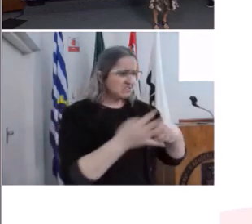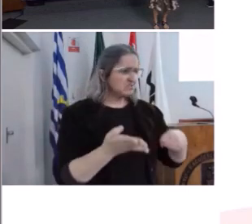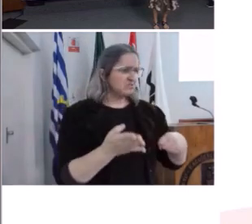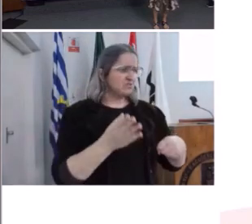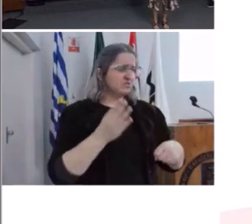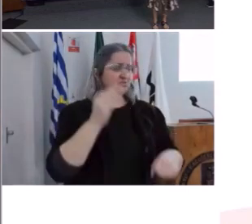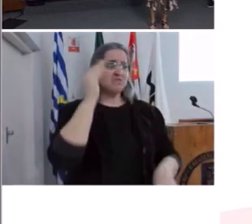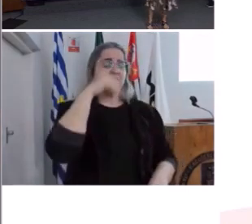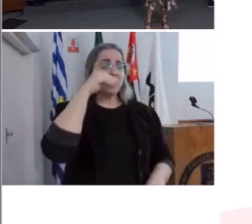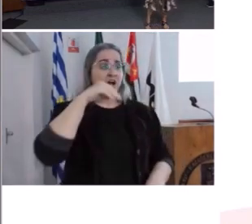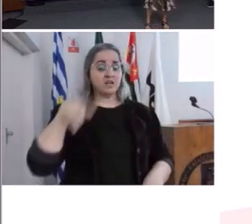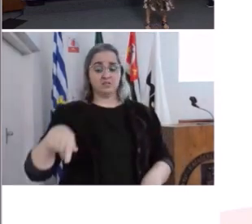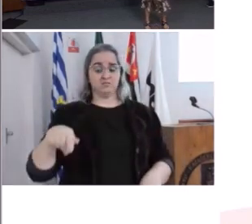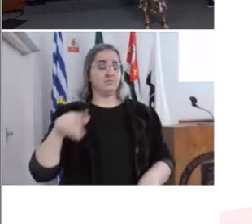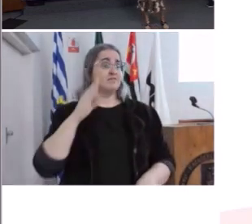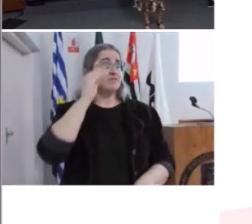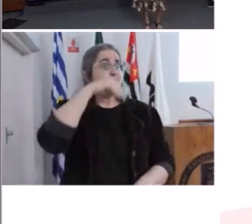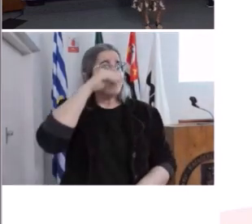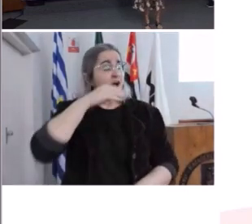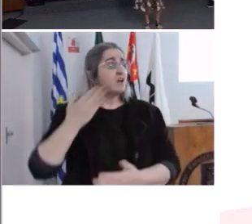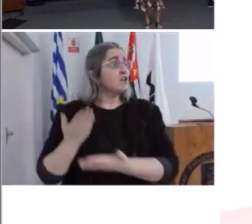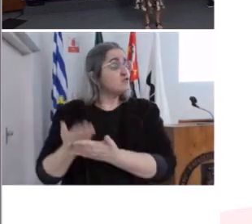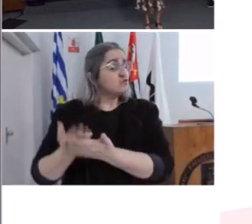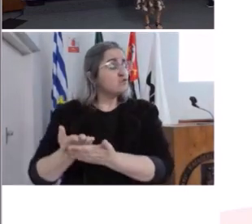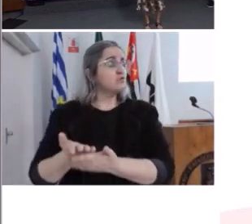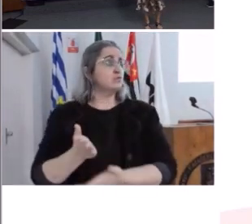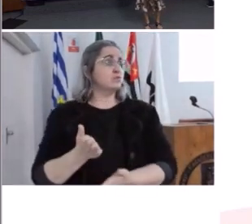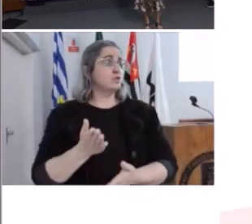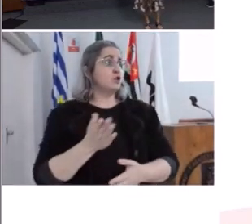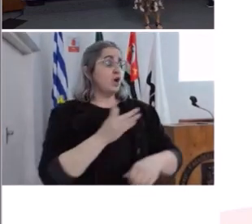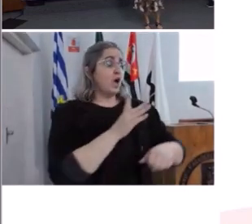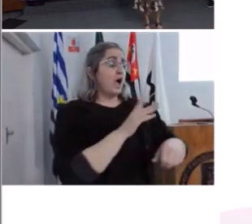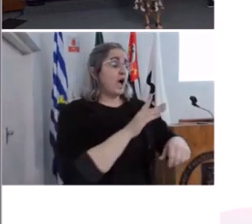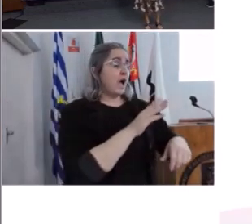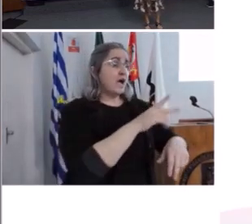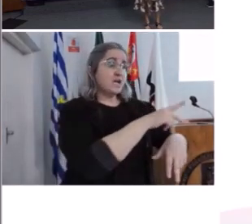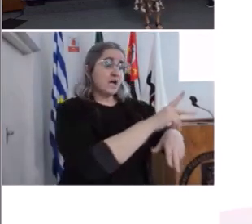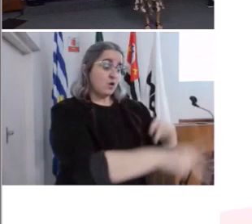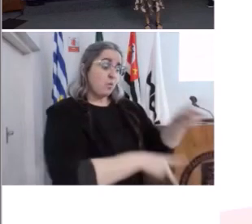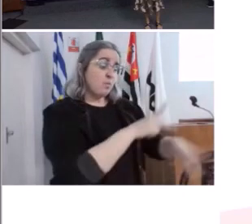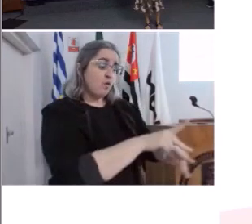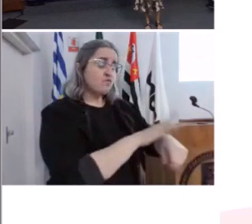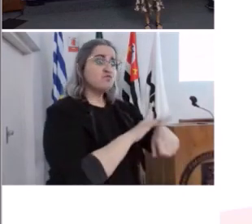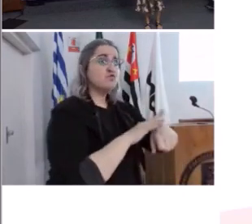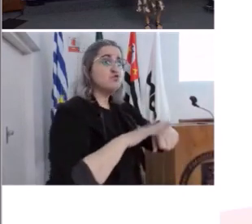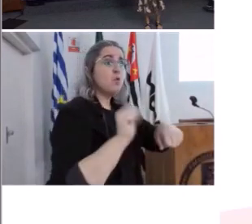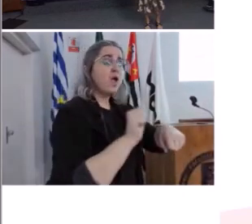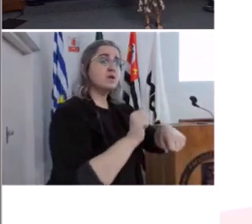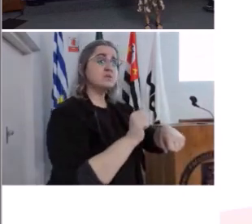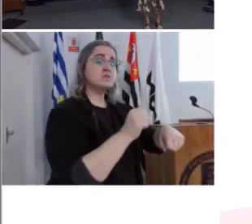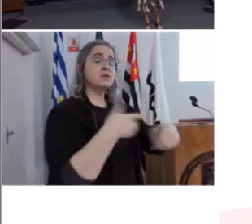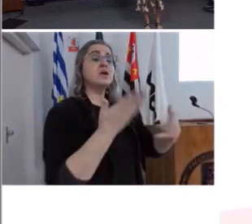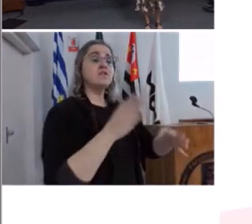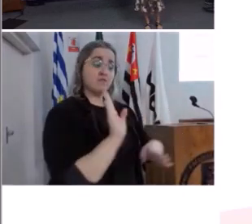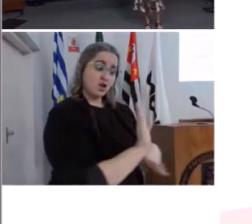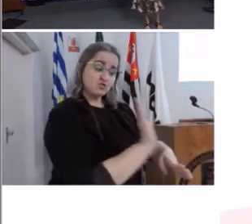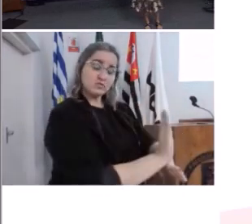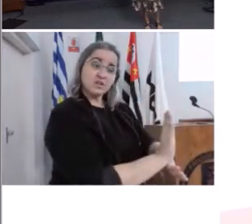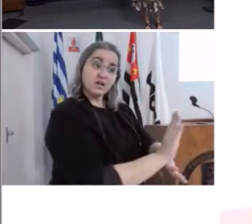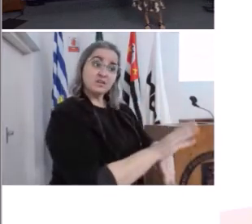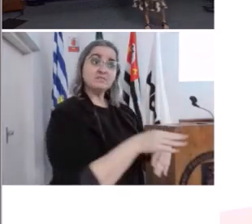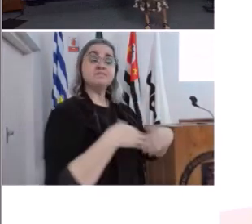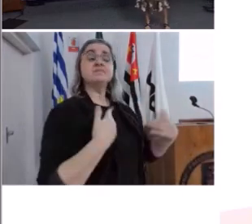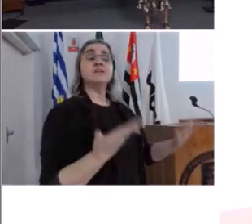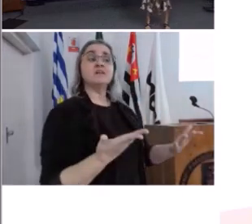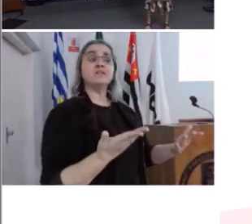aí? Né? Vai contemplar esses grupos, essas comorbidades, esses grupos que apresentam várias comorbidades associadas? Então, a